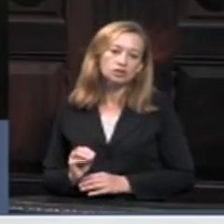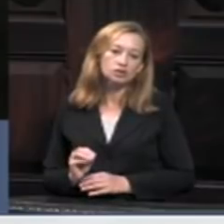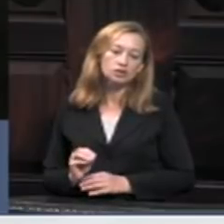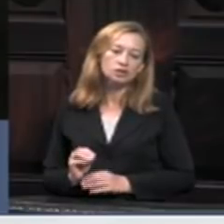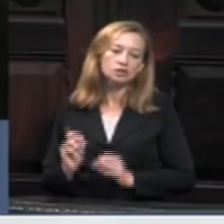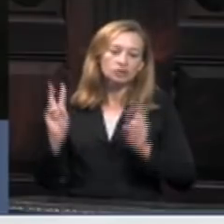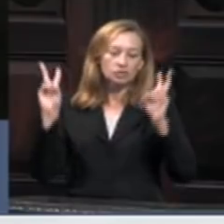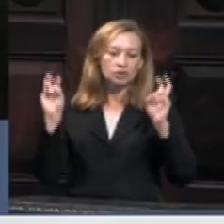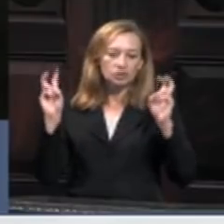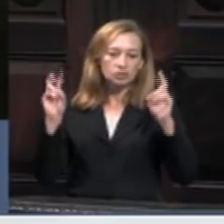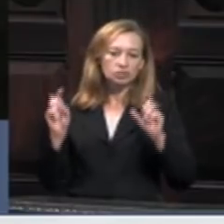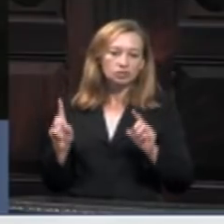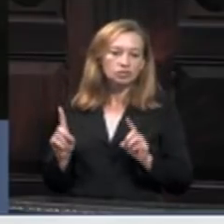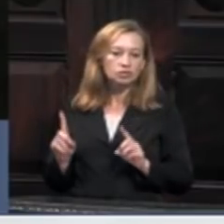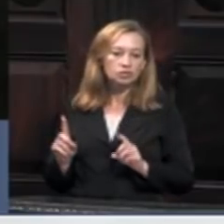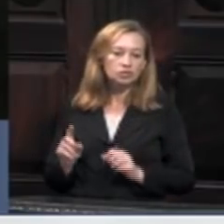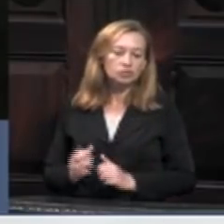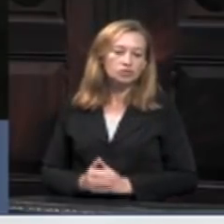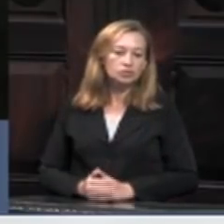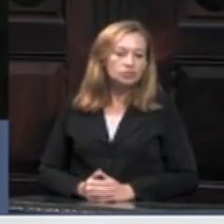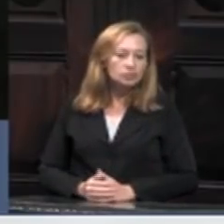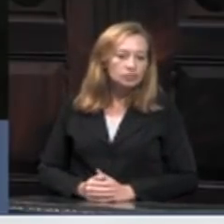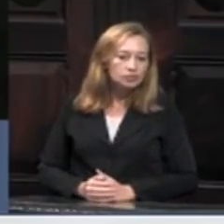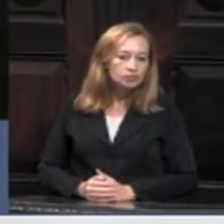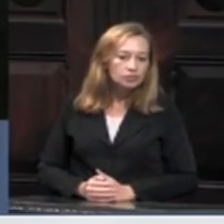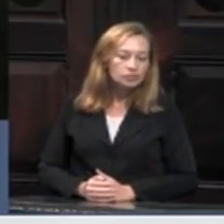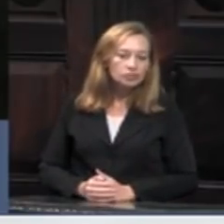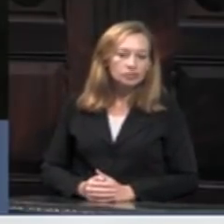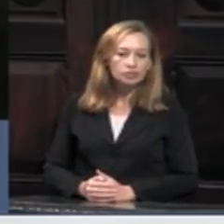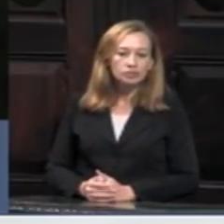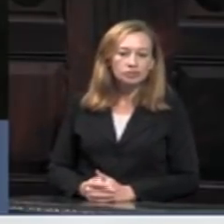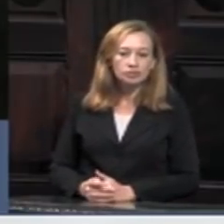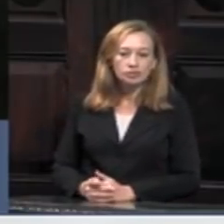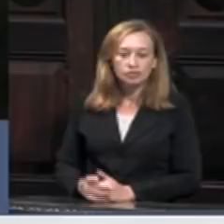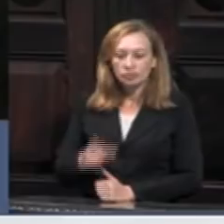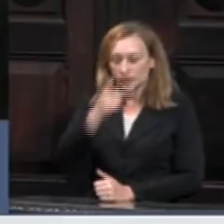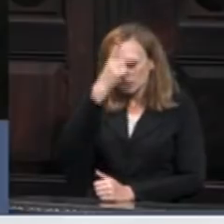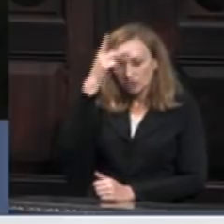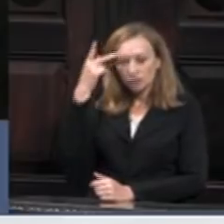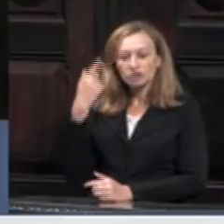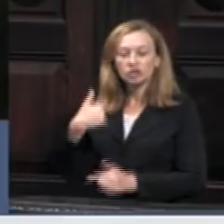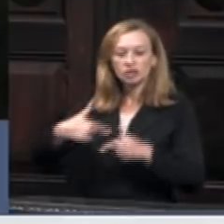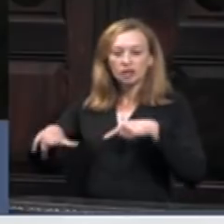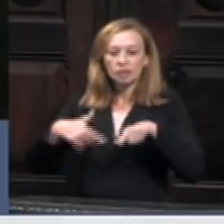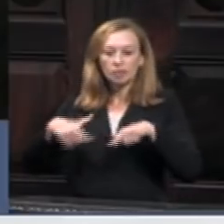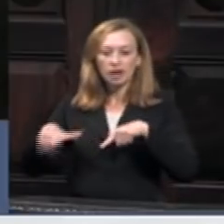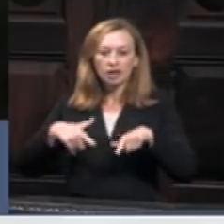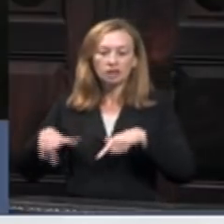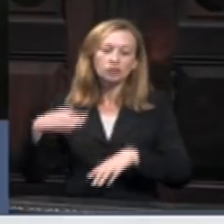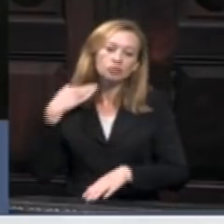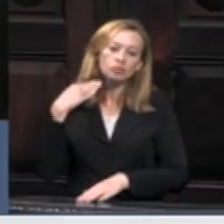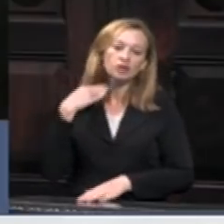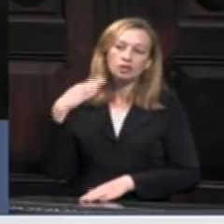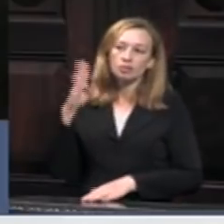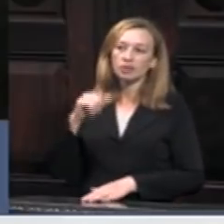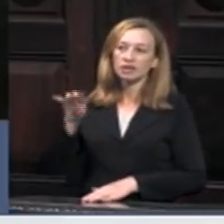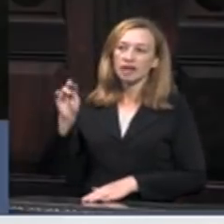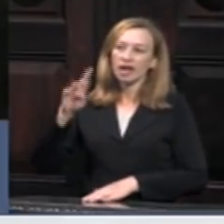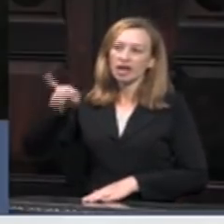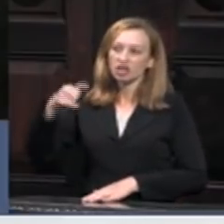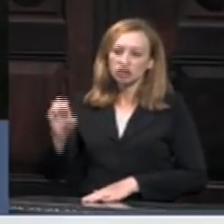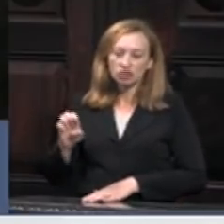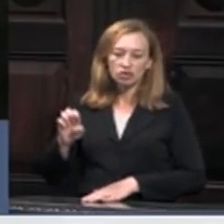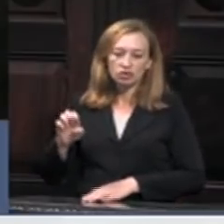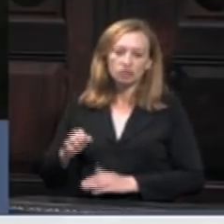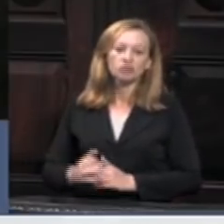diz respeito aos funcionários do ex-Banerj poderem